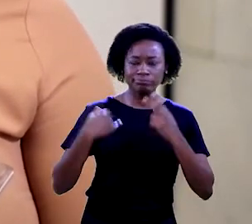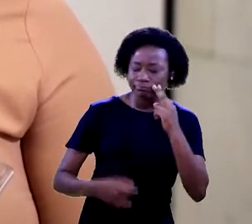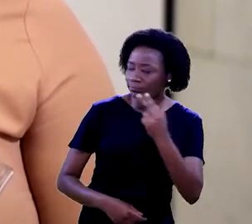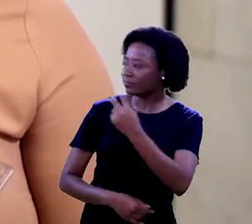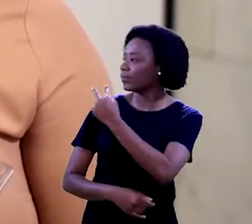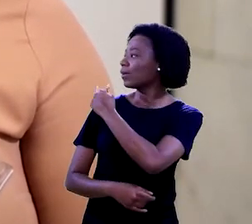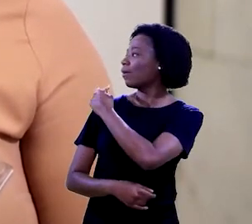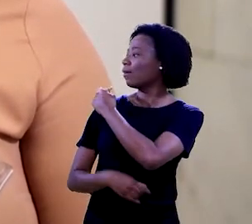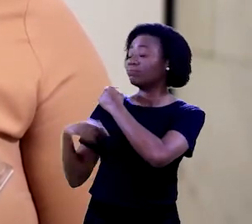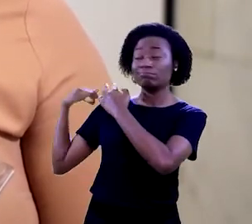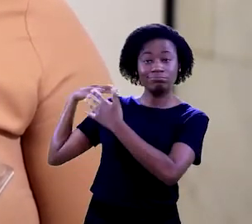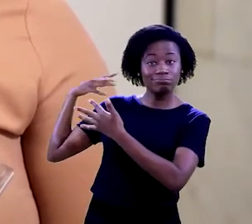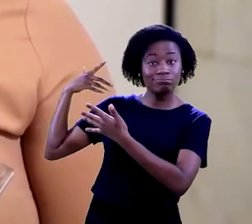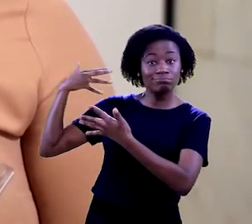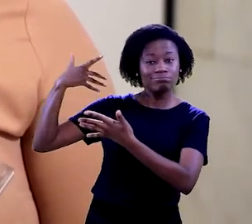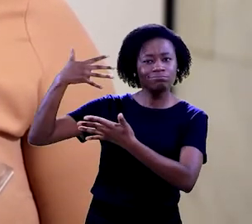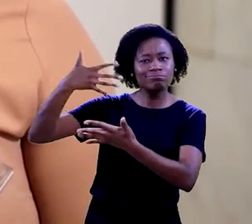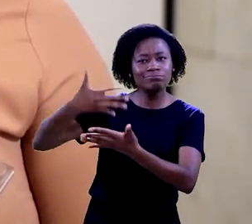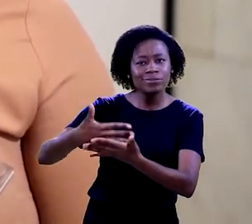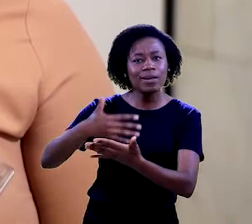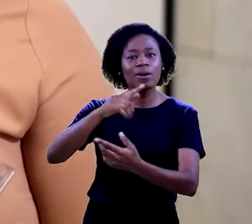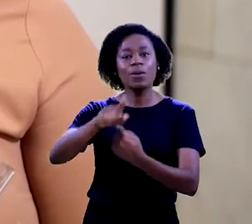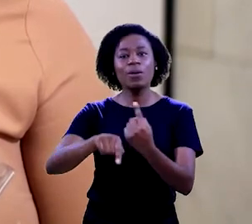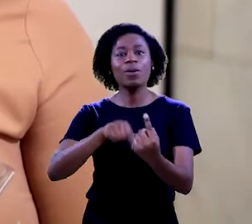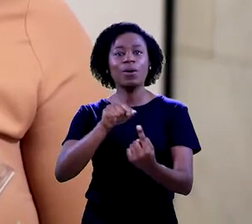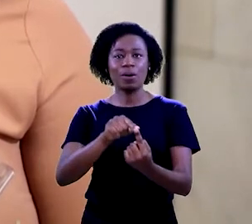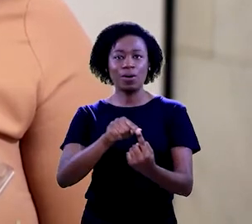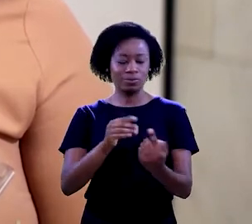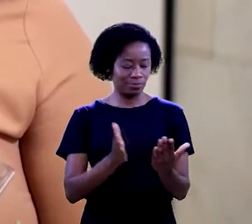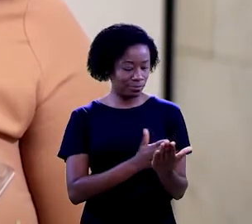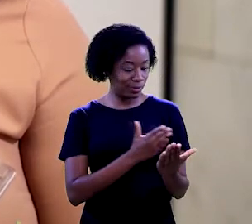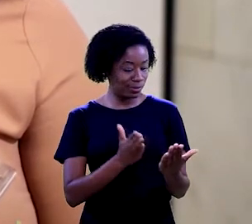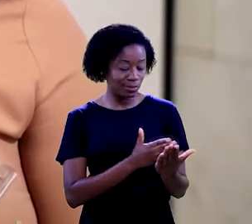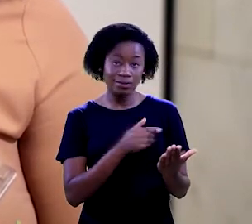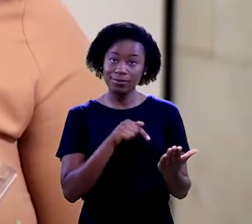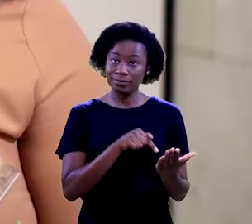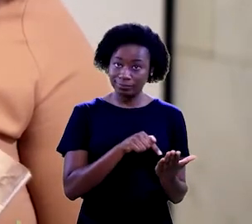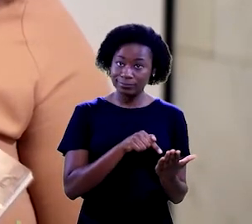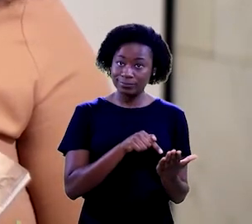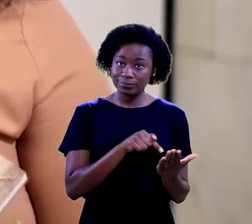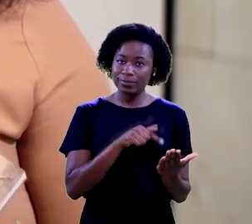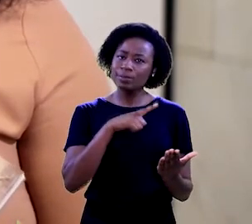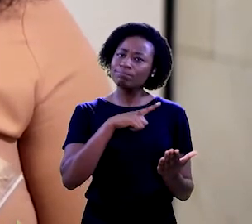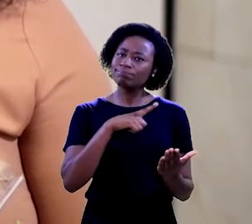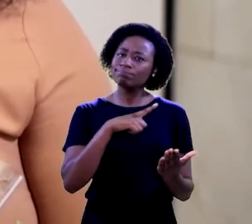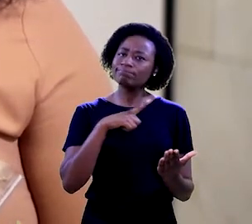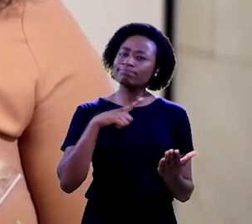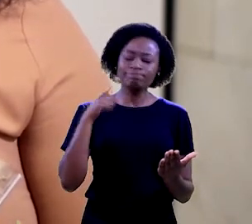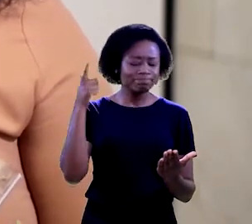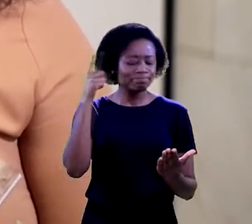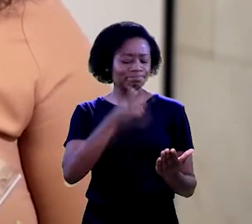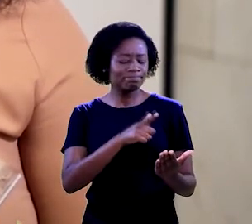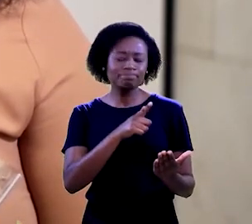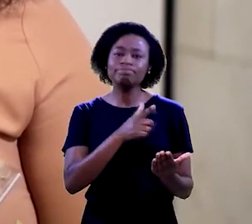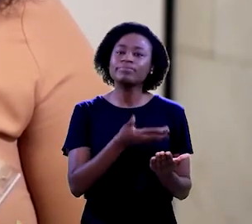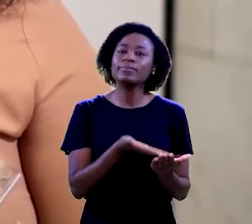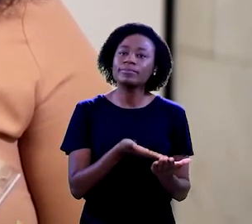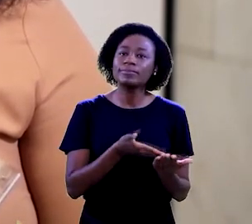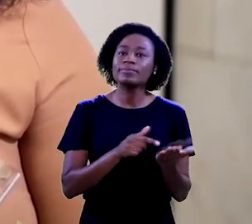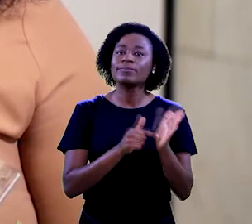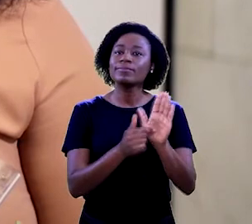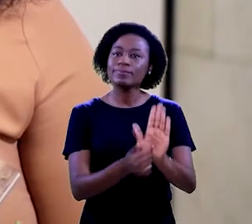um resgate da intencionalidade desse livro e o que nos levou até ele. E